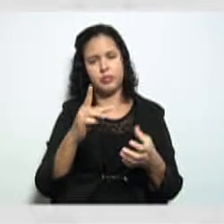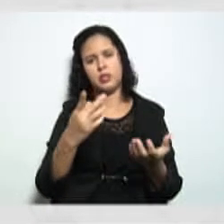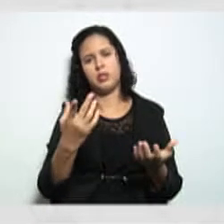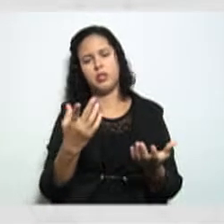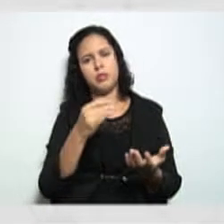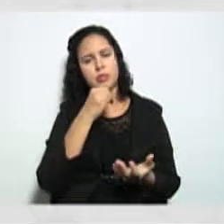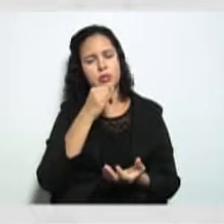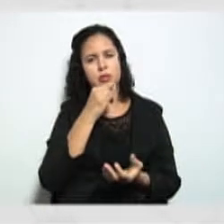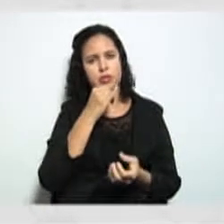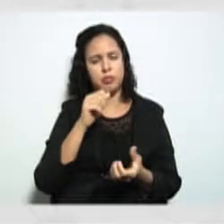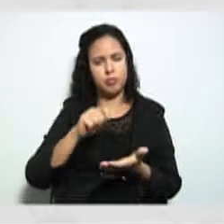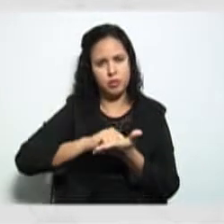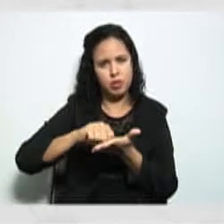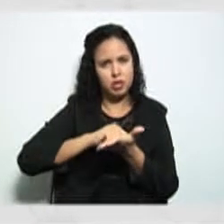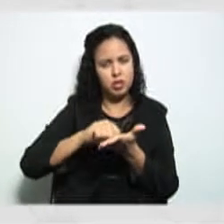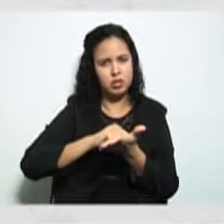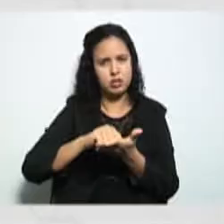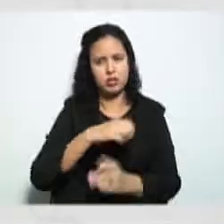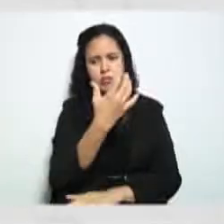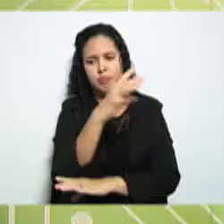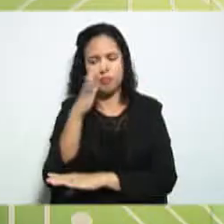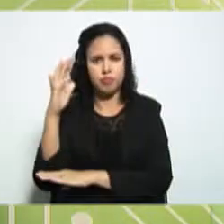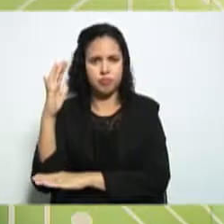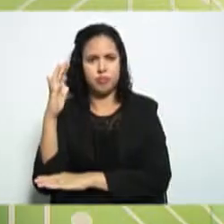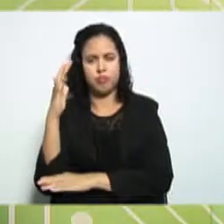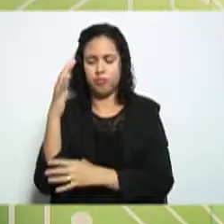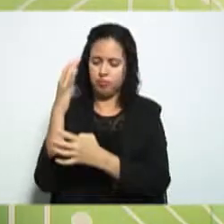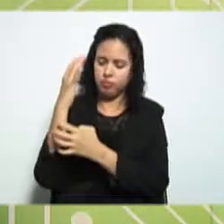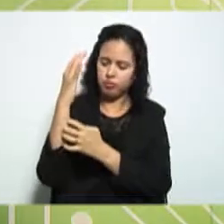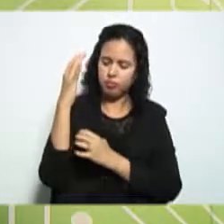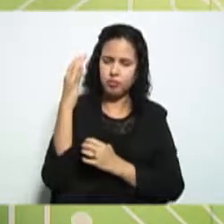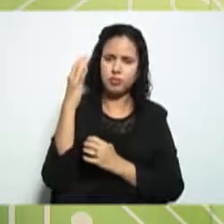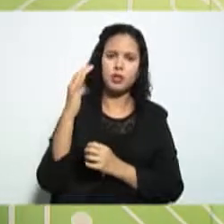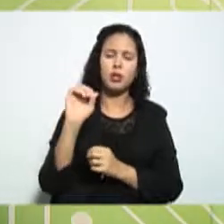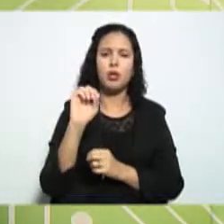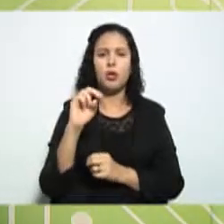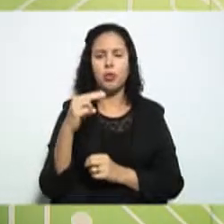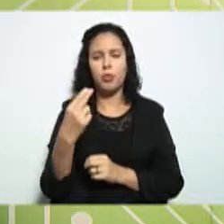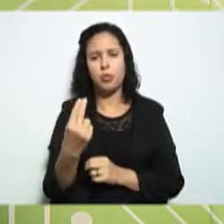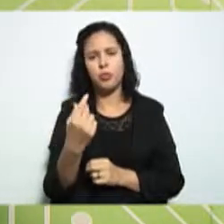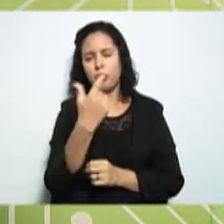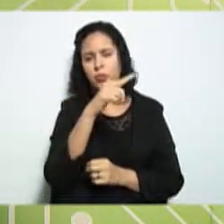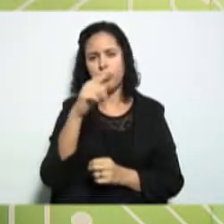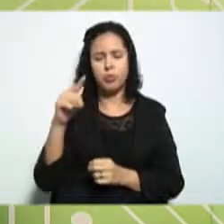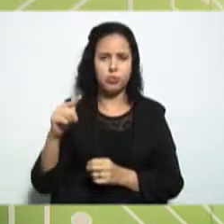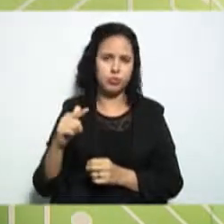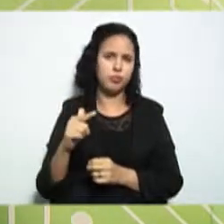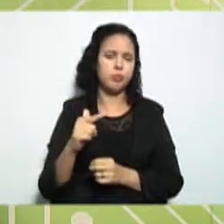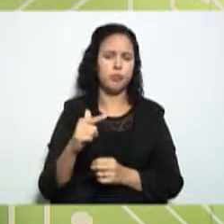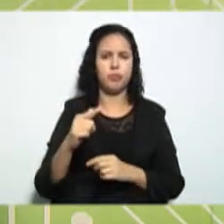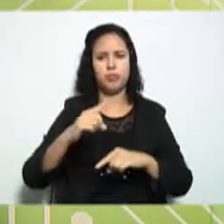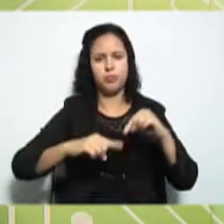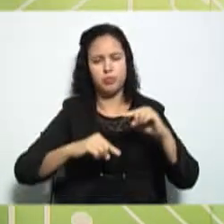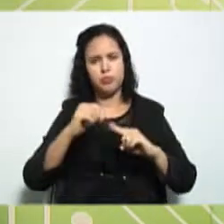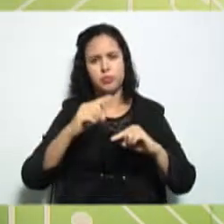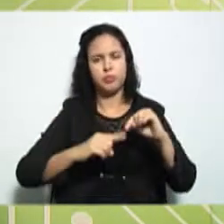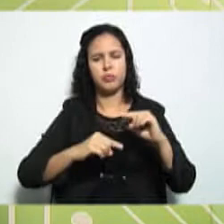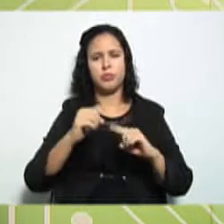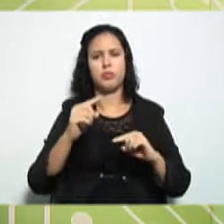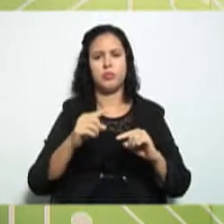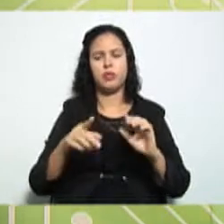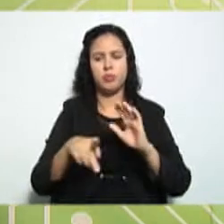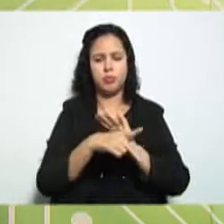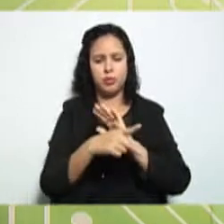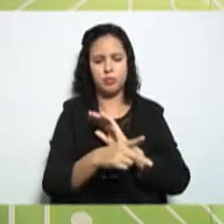borracha lá da mata mesmo, ou extraem alguns outros produtos que vêm de seivas, de produtos in natura, que vêm produtos diretamente